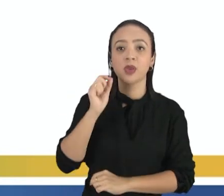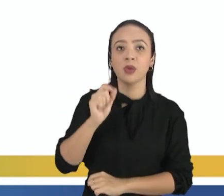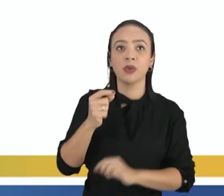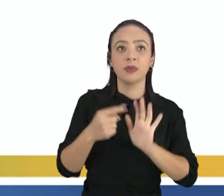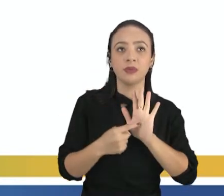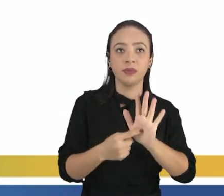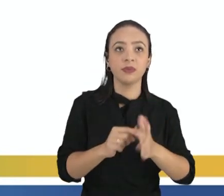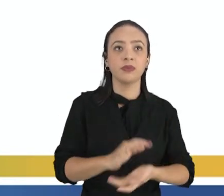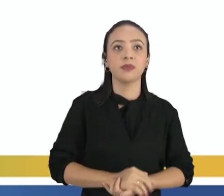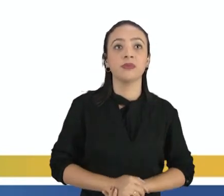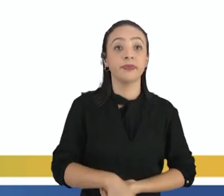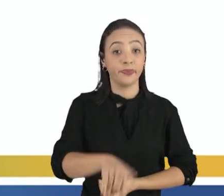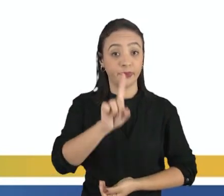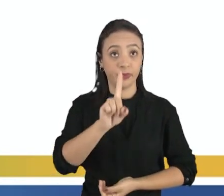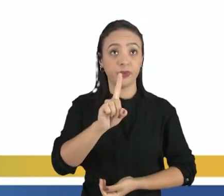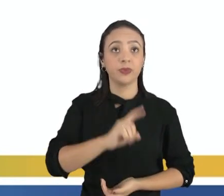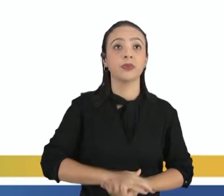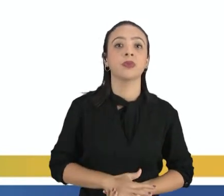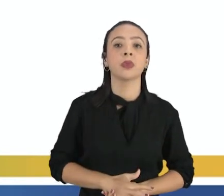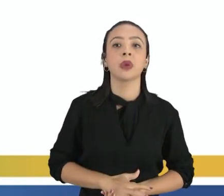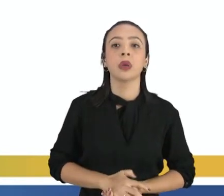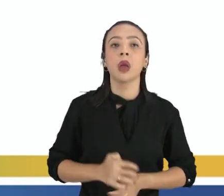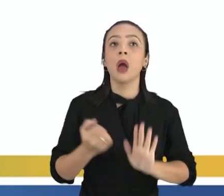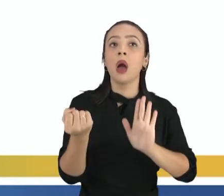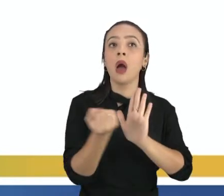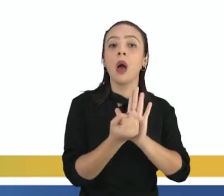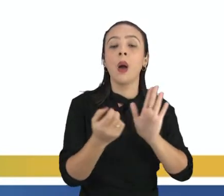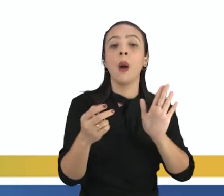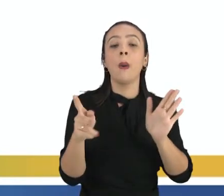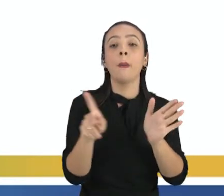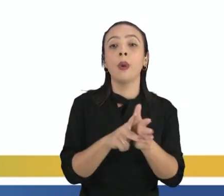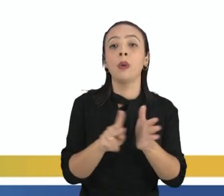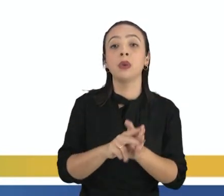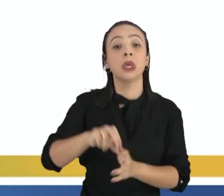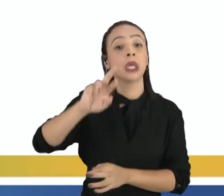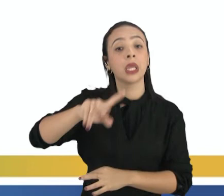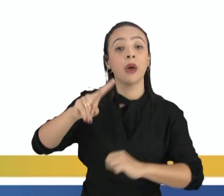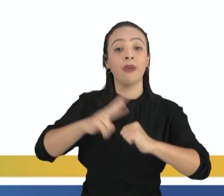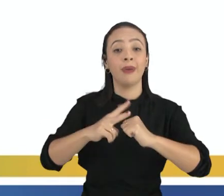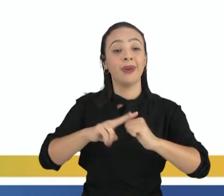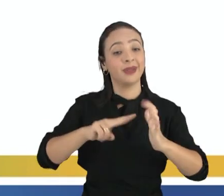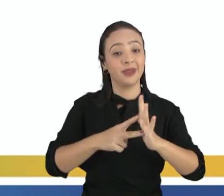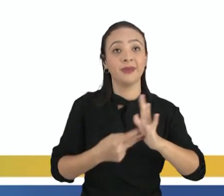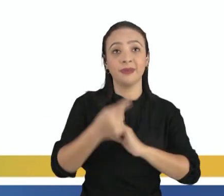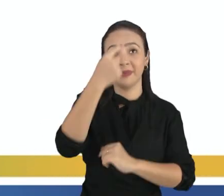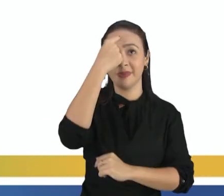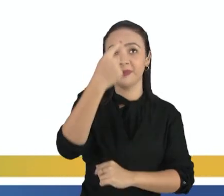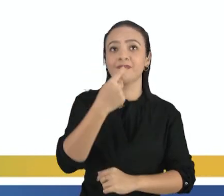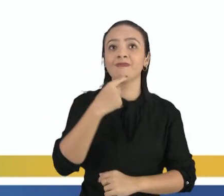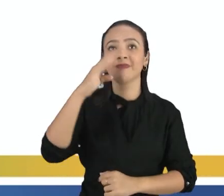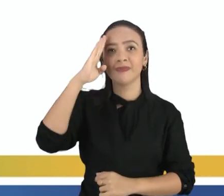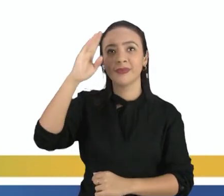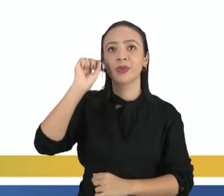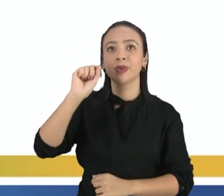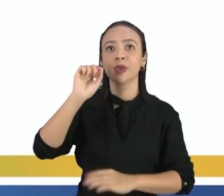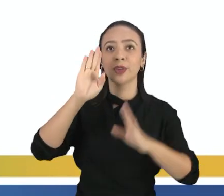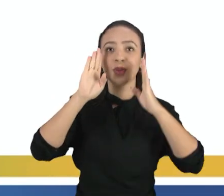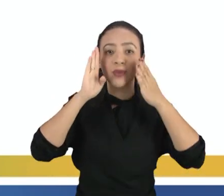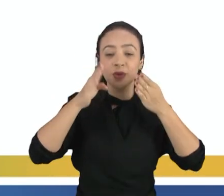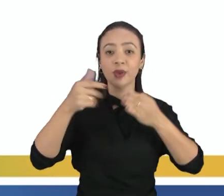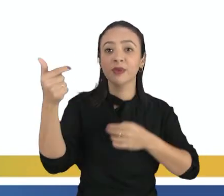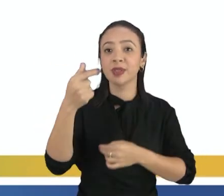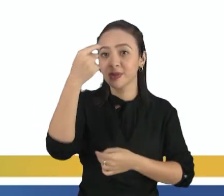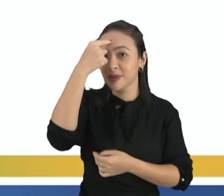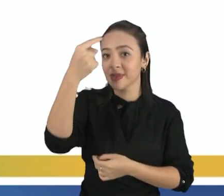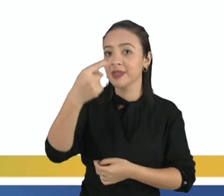a seguir. 1. O código não verbal, que é a imagem, principalmente no que se refere ao